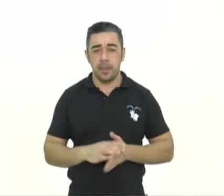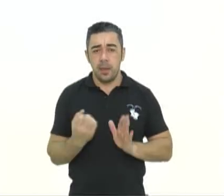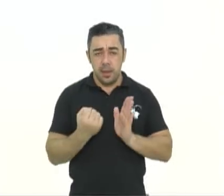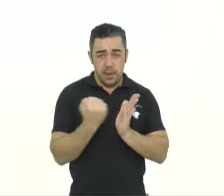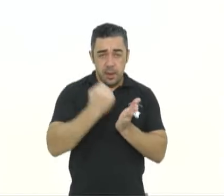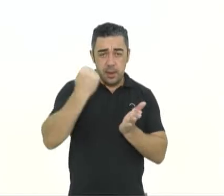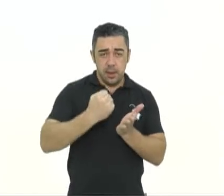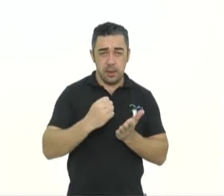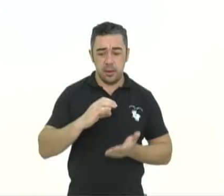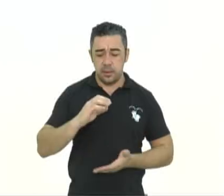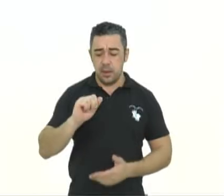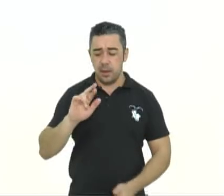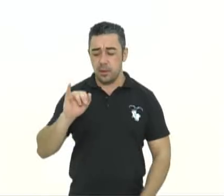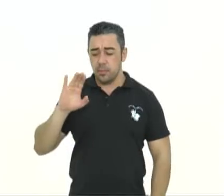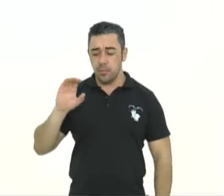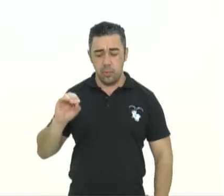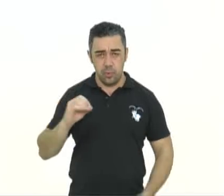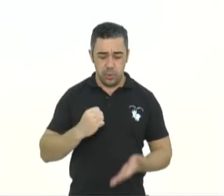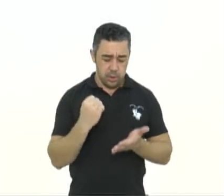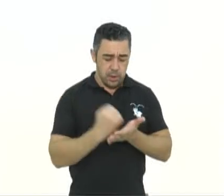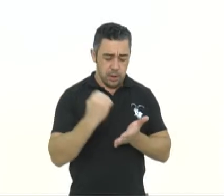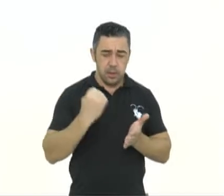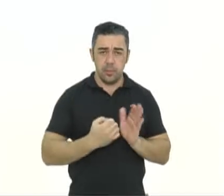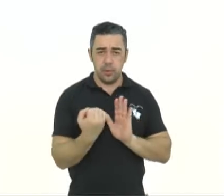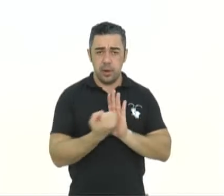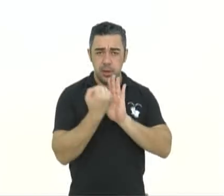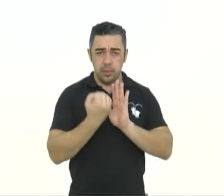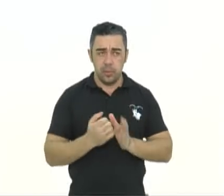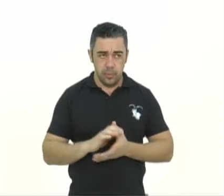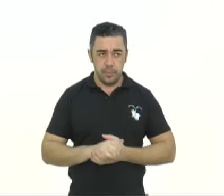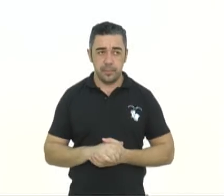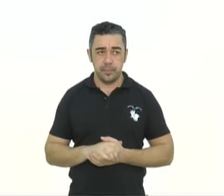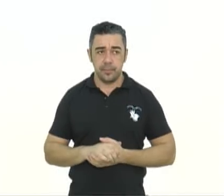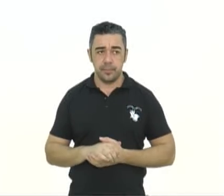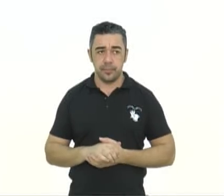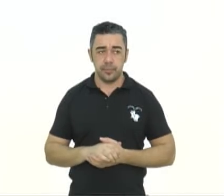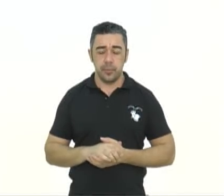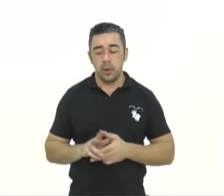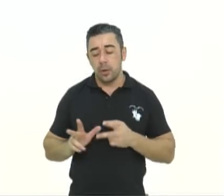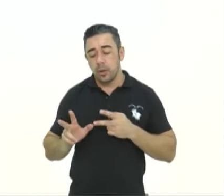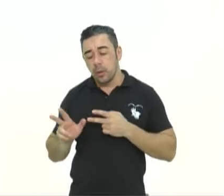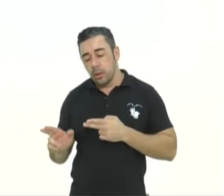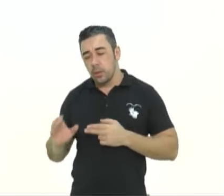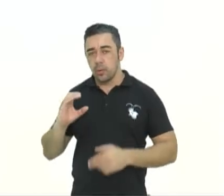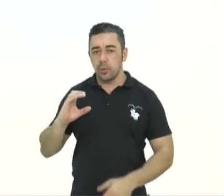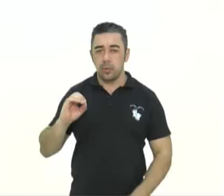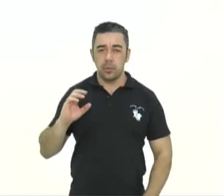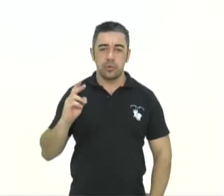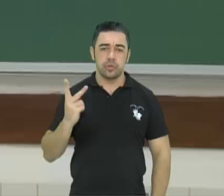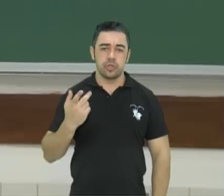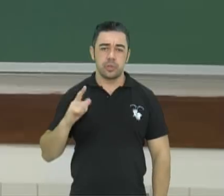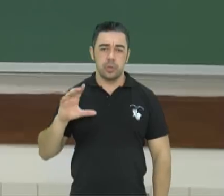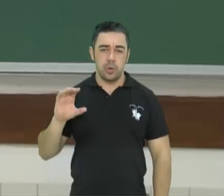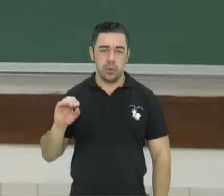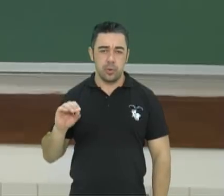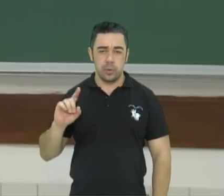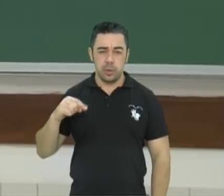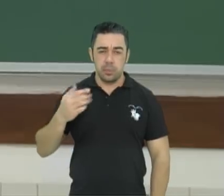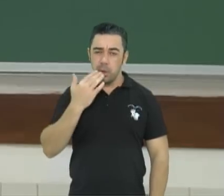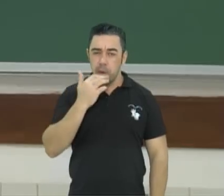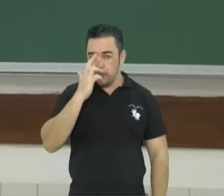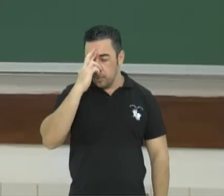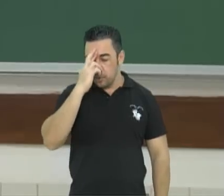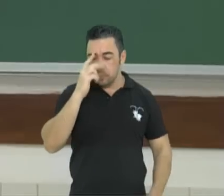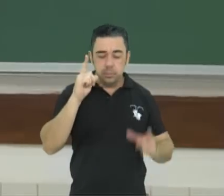tanto fala, né, de carimbar, de ter o carimbo, aquele selo. Cochilo, né, aquele cochilinho que a gente tira depois do almoço ali,